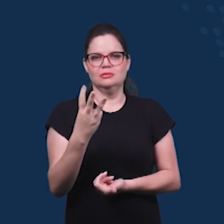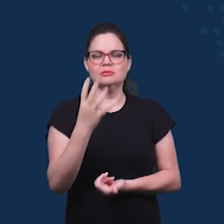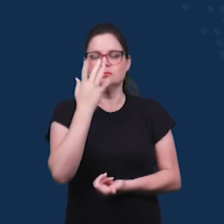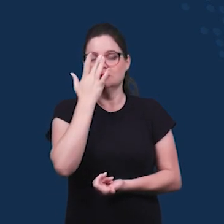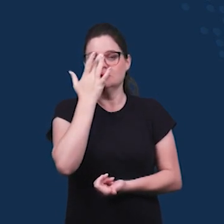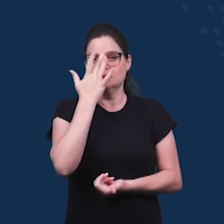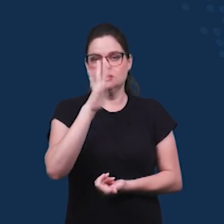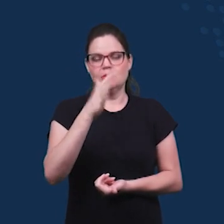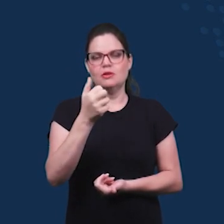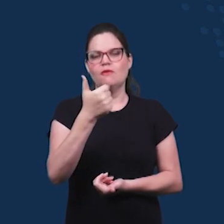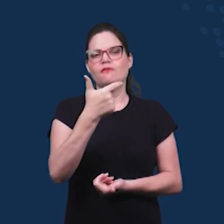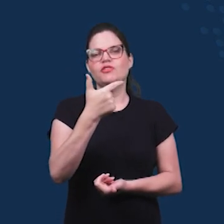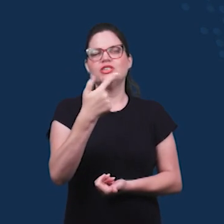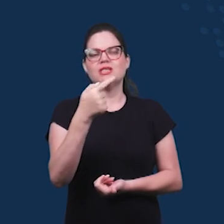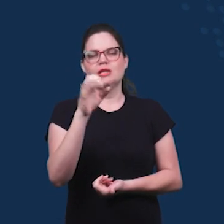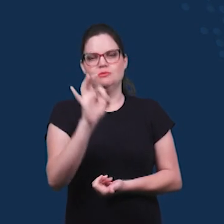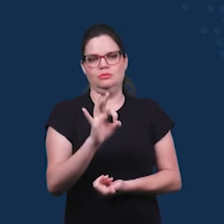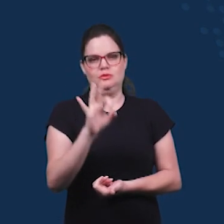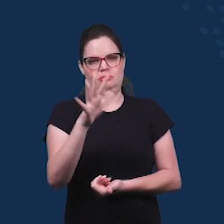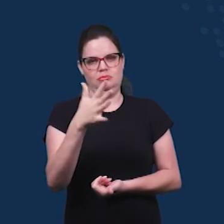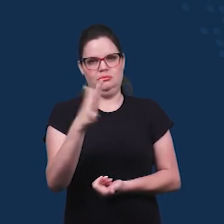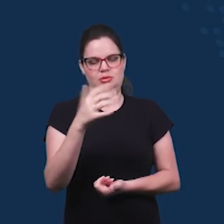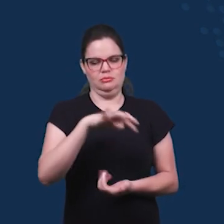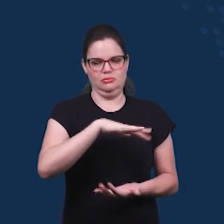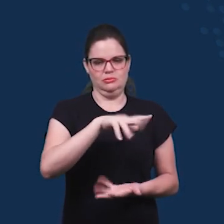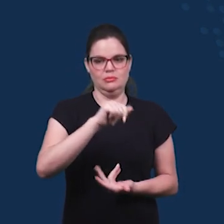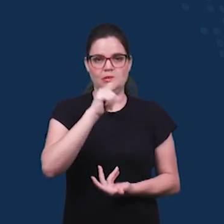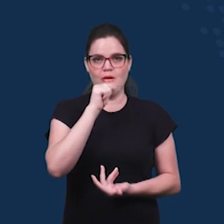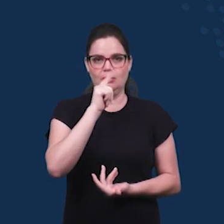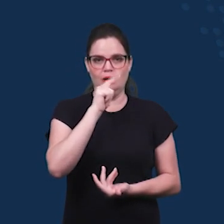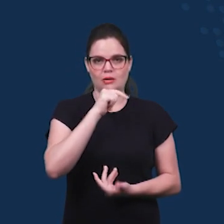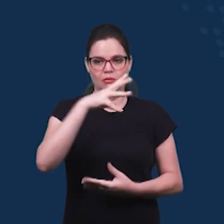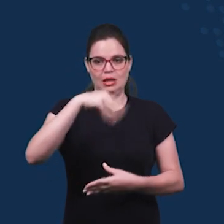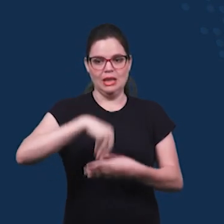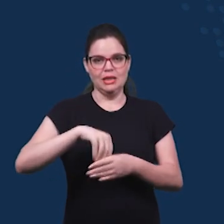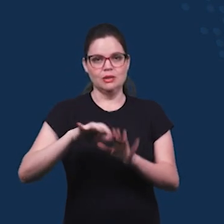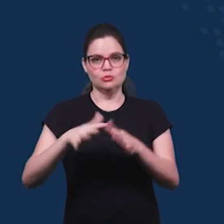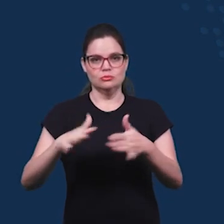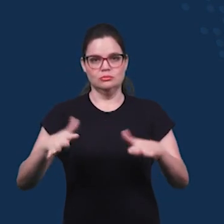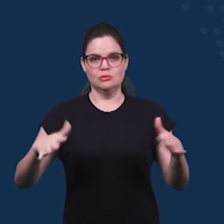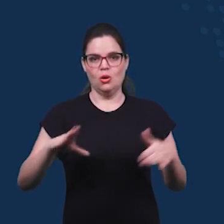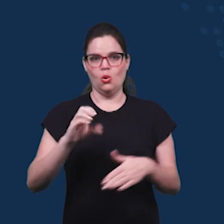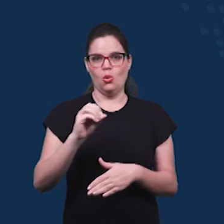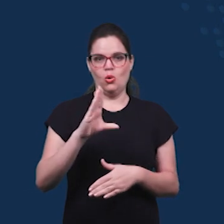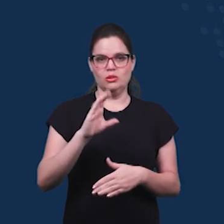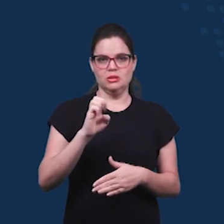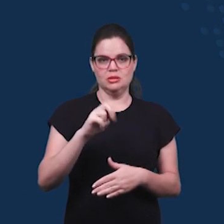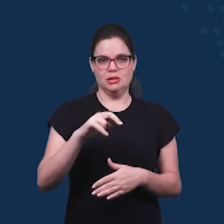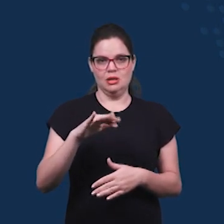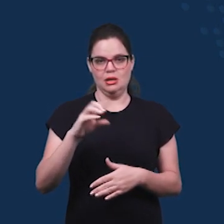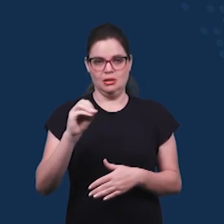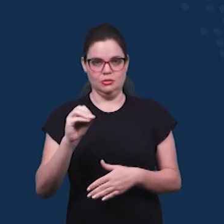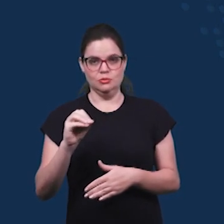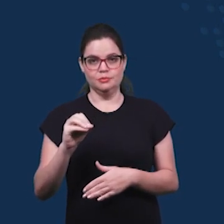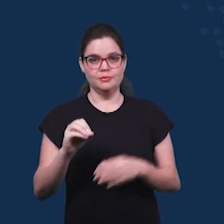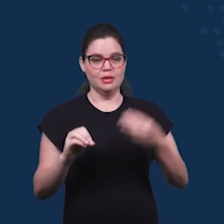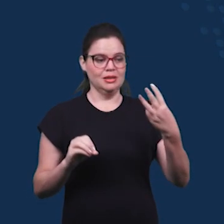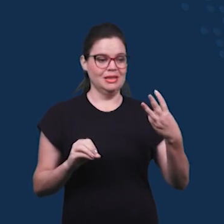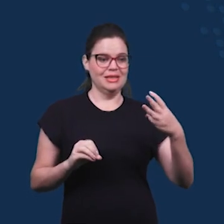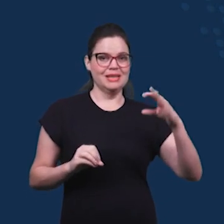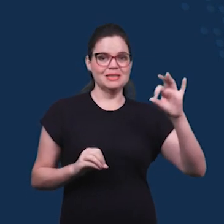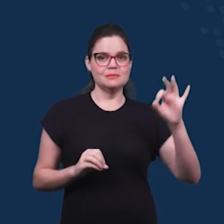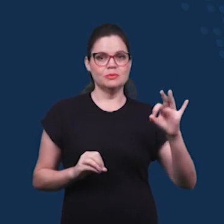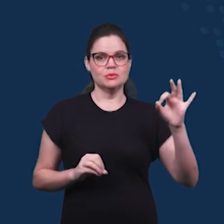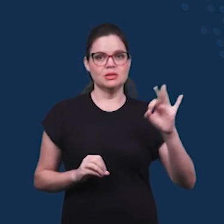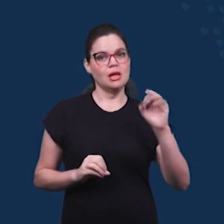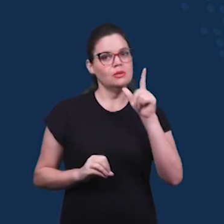dessas águas, elas estão nos oceanos. Hoje, basicamente, 3% da água do